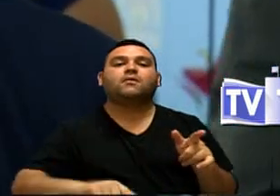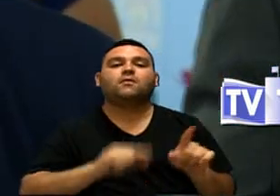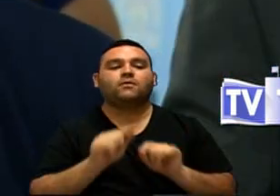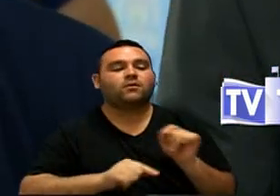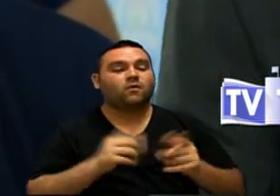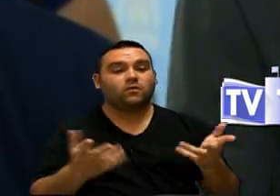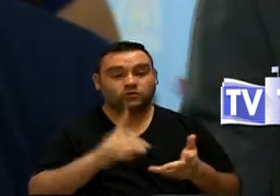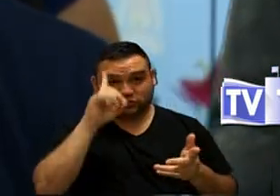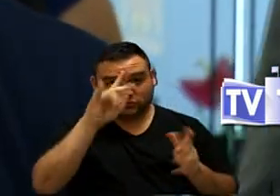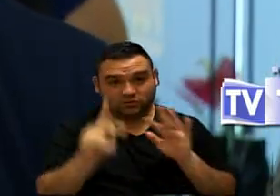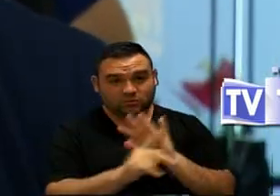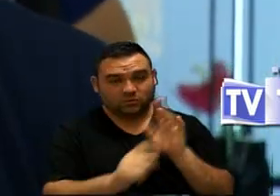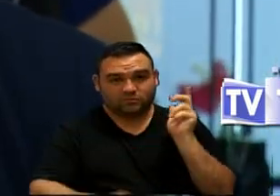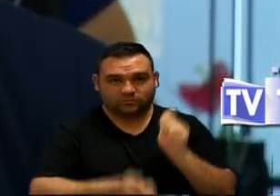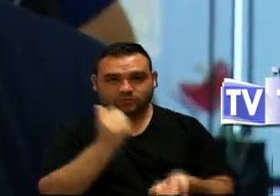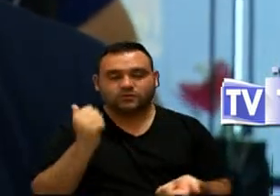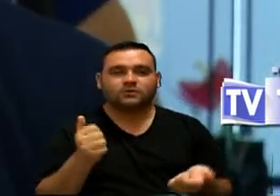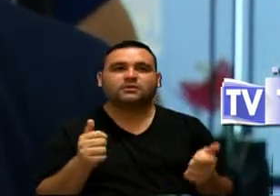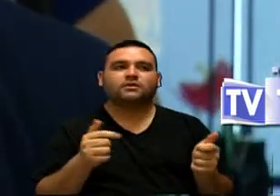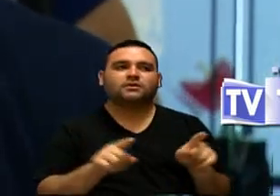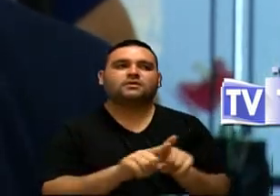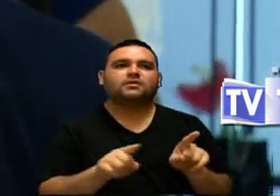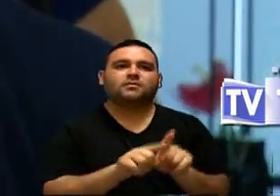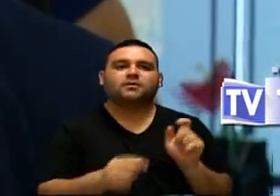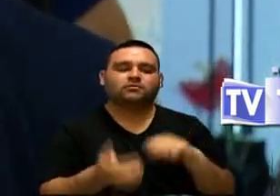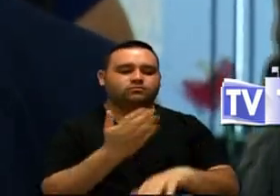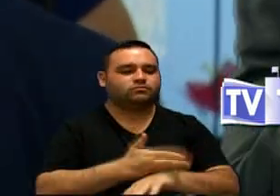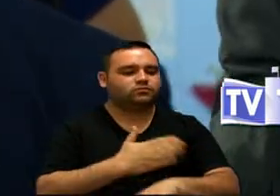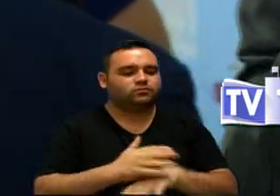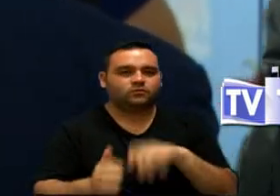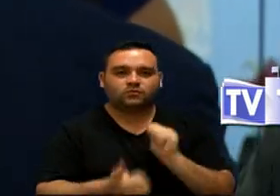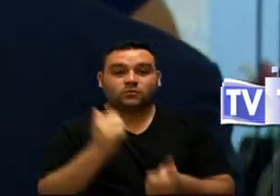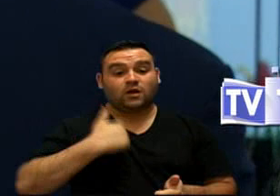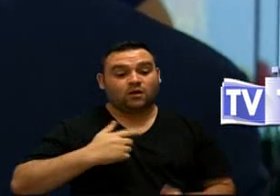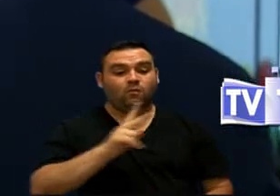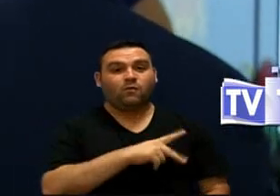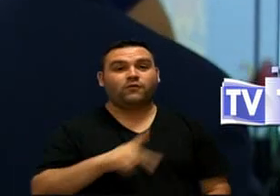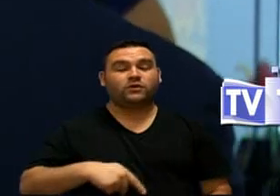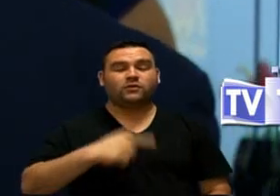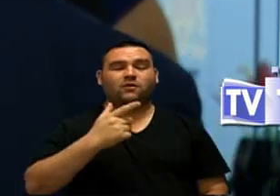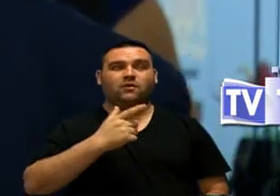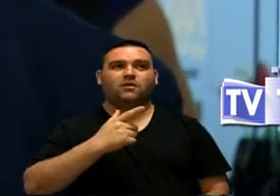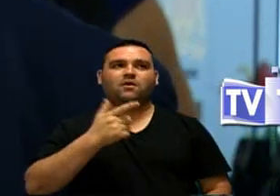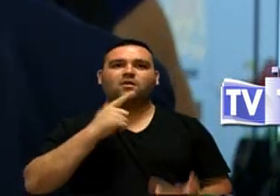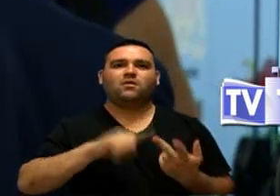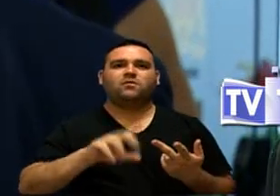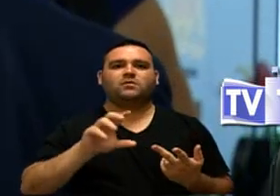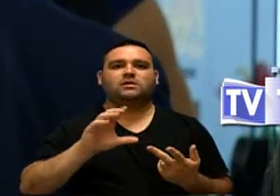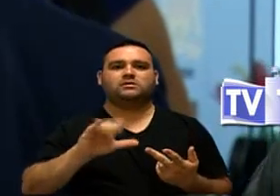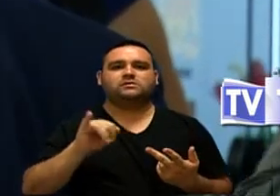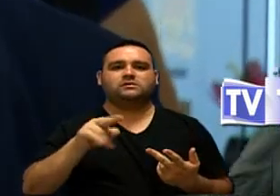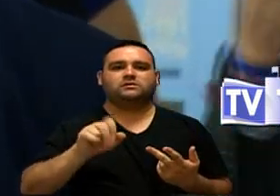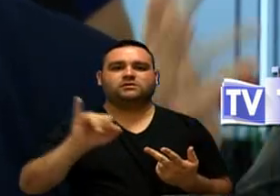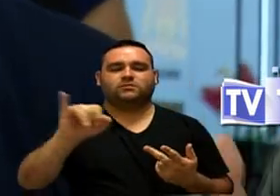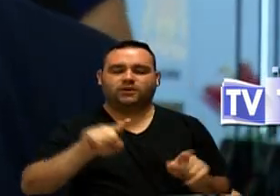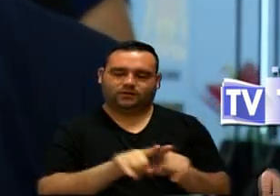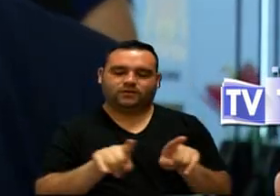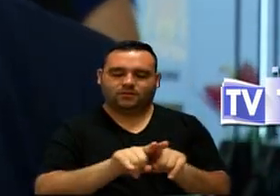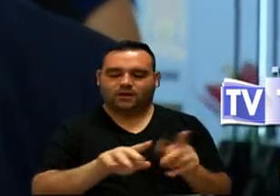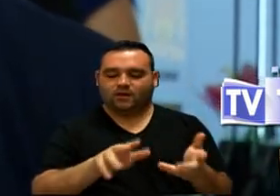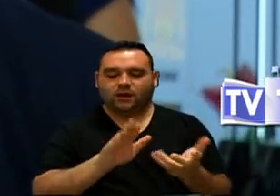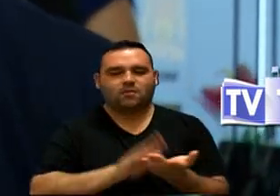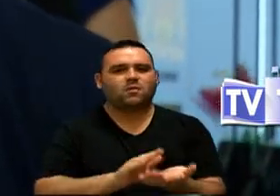dia do esportista e do esporte. Então, eu como professor de educação física, o CIMEI também, quero parabenizar todos